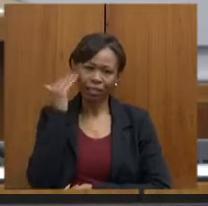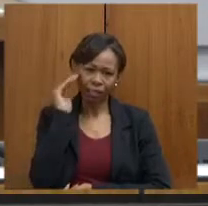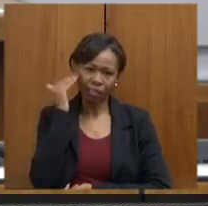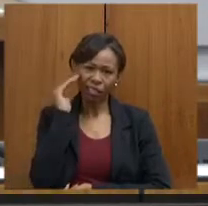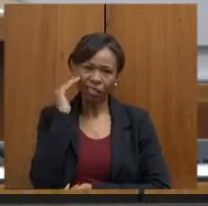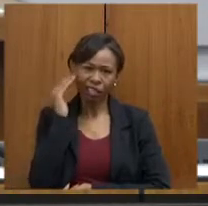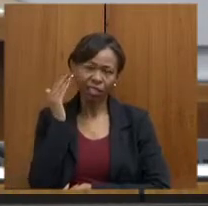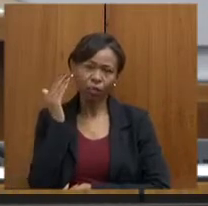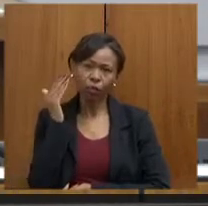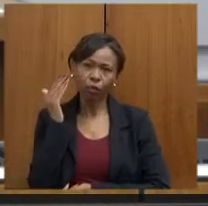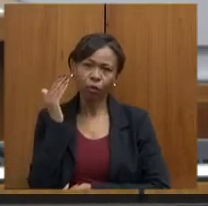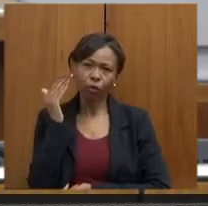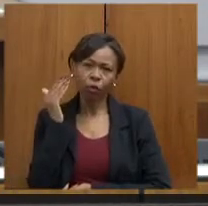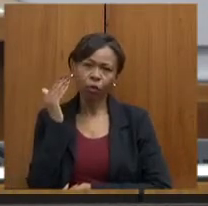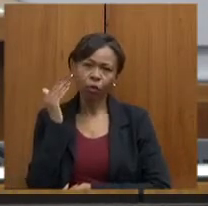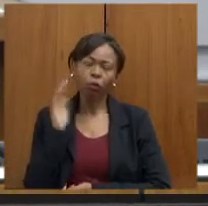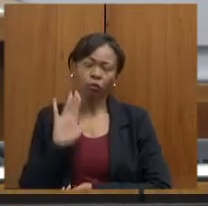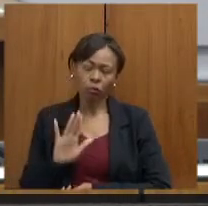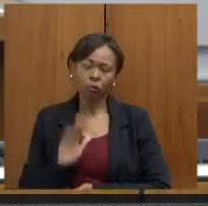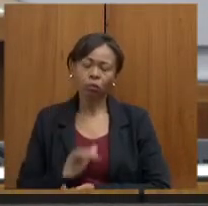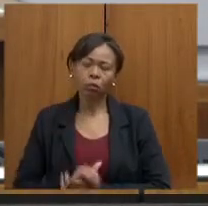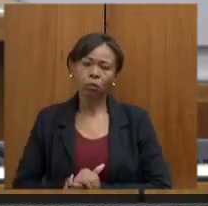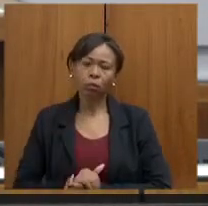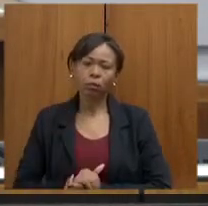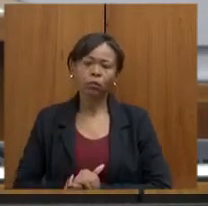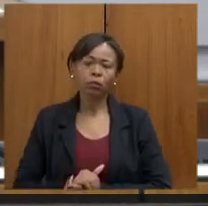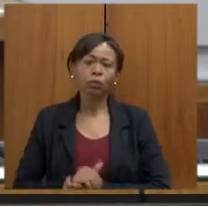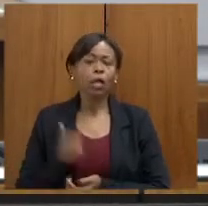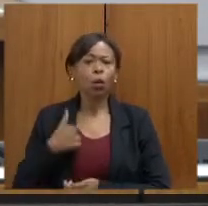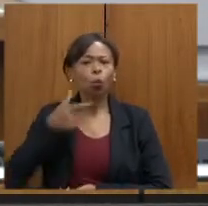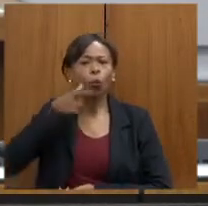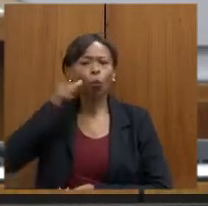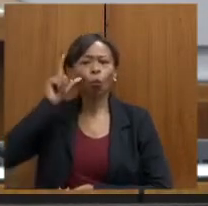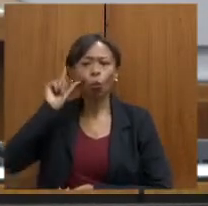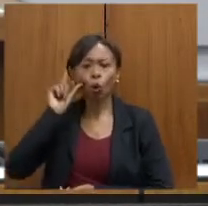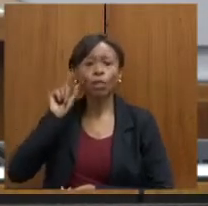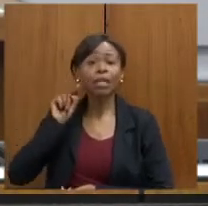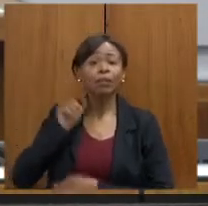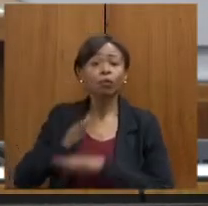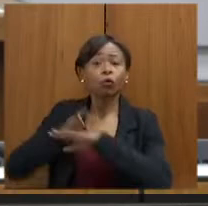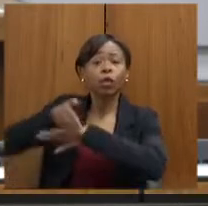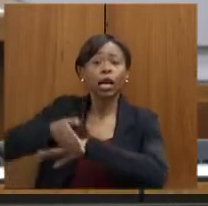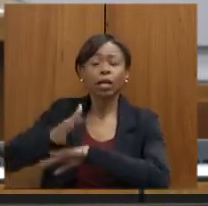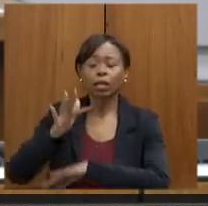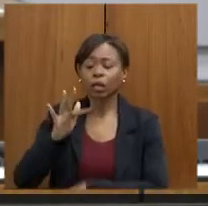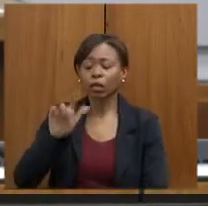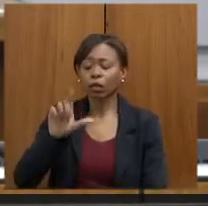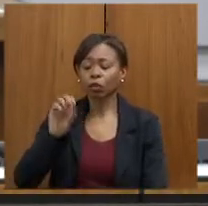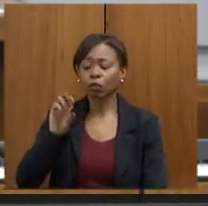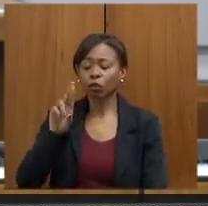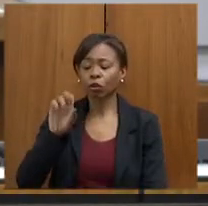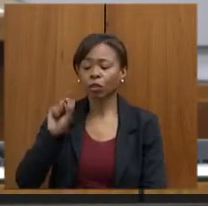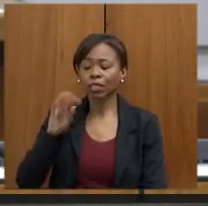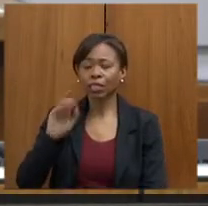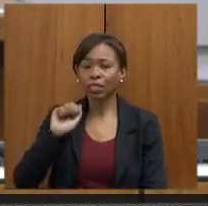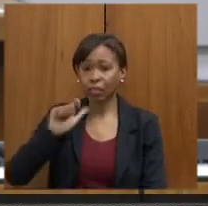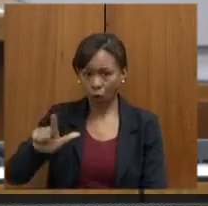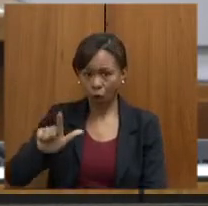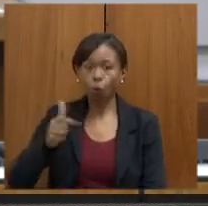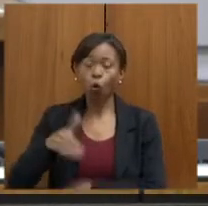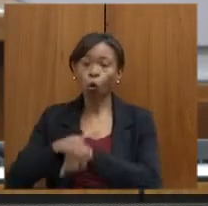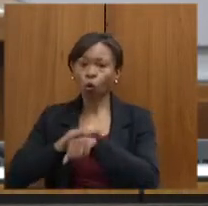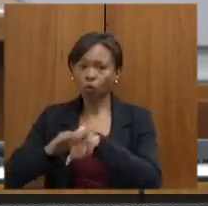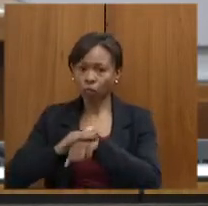produto entendeu Você sabe e eu estive ontem consegui Florestal conversando com o